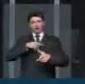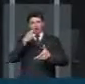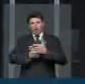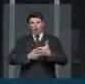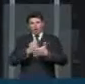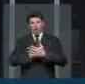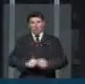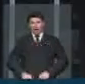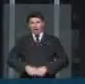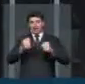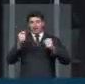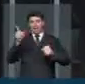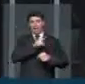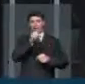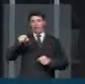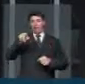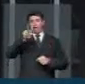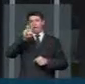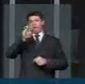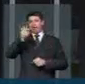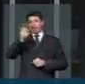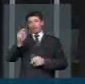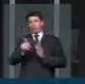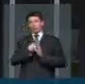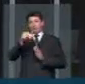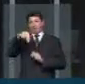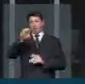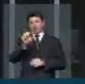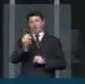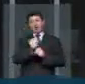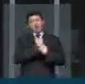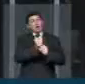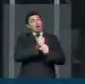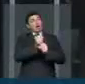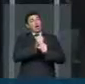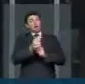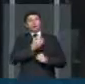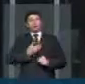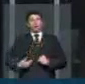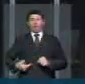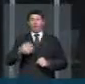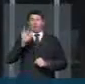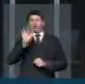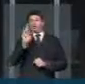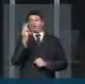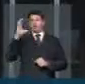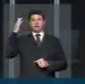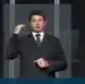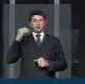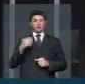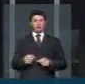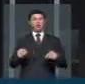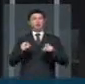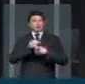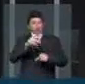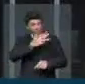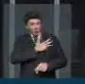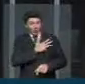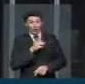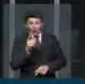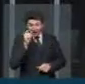para derrubar os vetos do PNE, anos a fio no governo Fernando Henrique e no governo Lula.